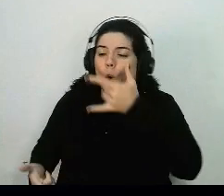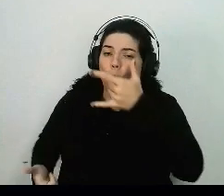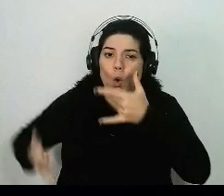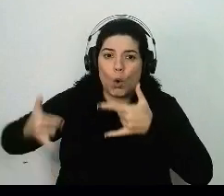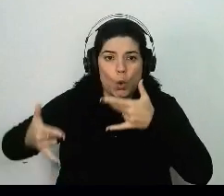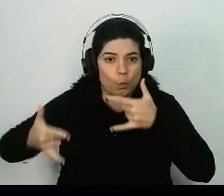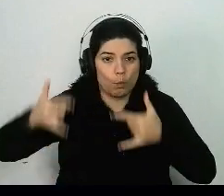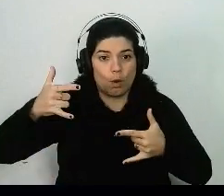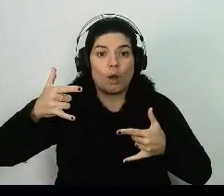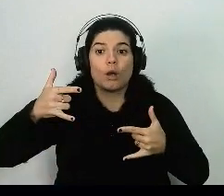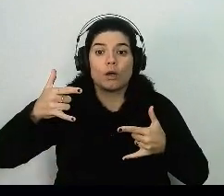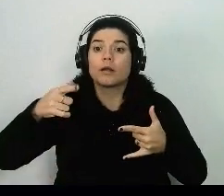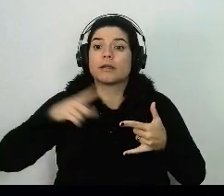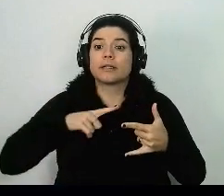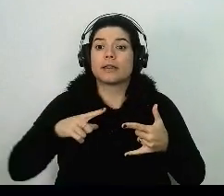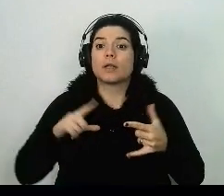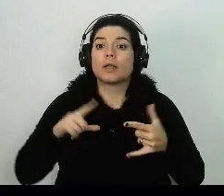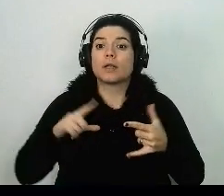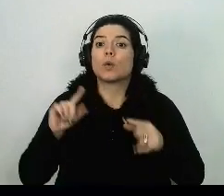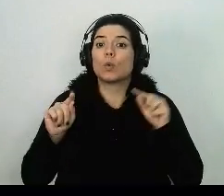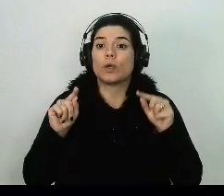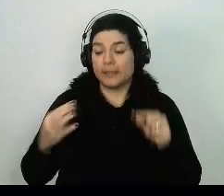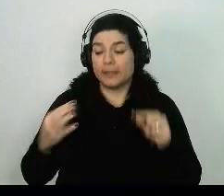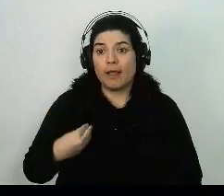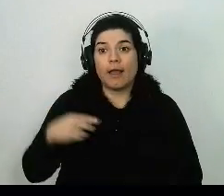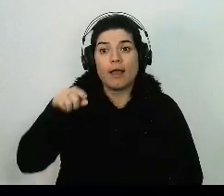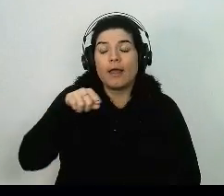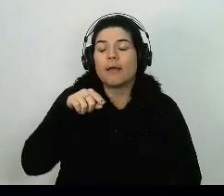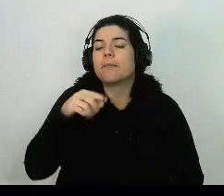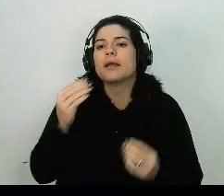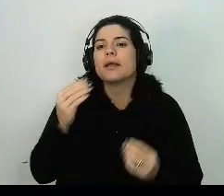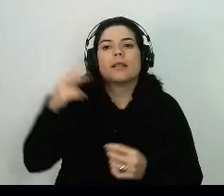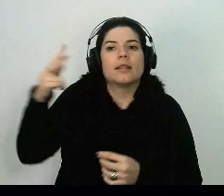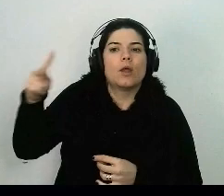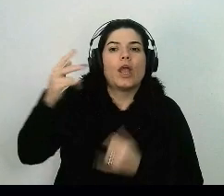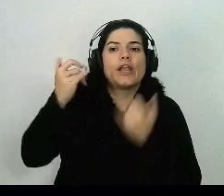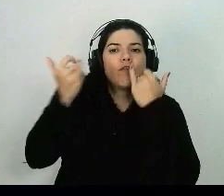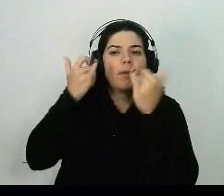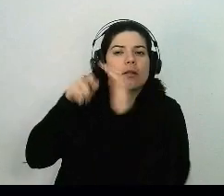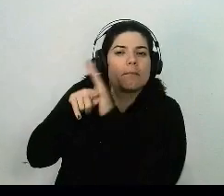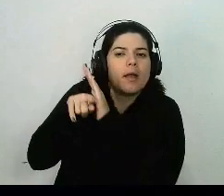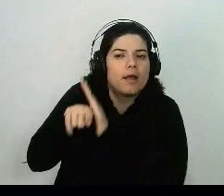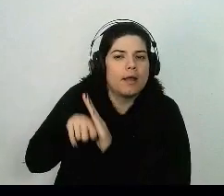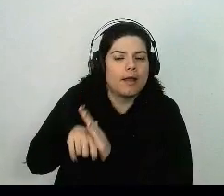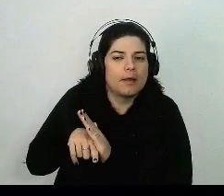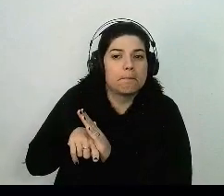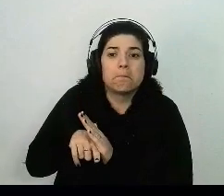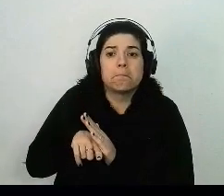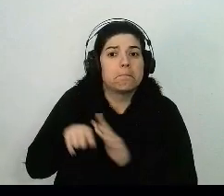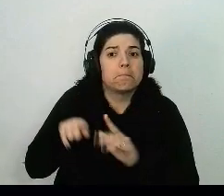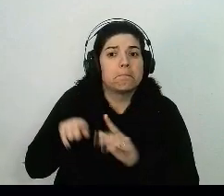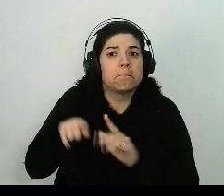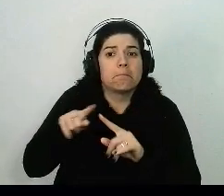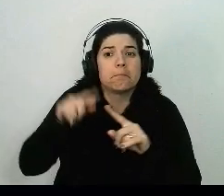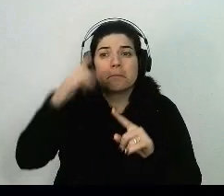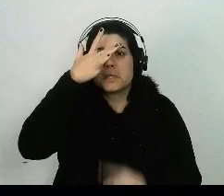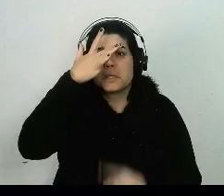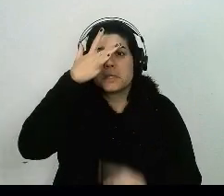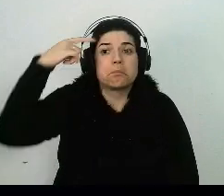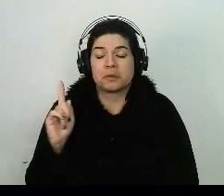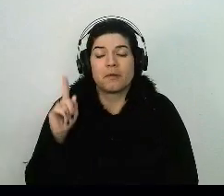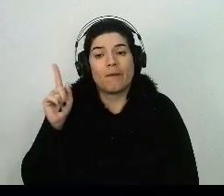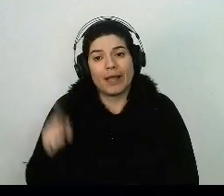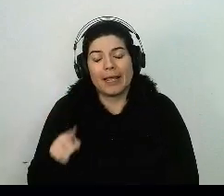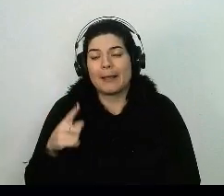ali para coletar informações sobre você, ele está ali para fazer a triagem. Só que ninguém pensou que o robô, né, um dos